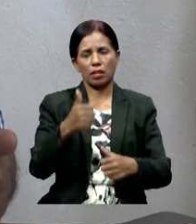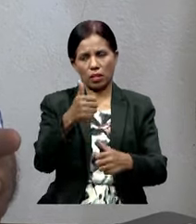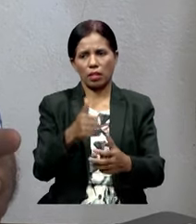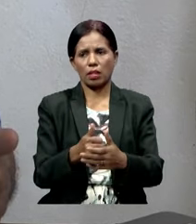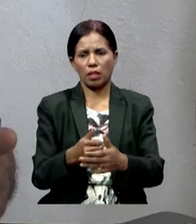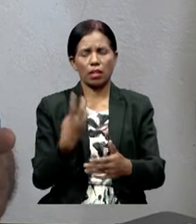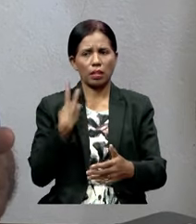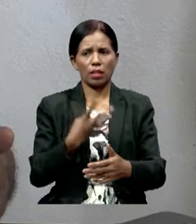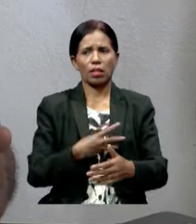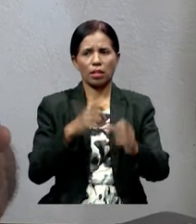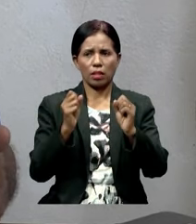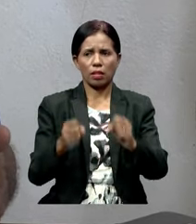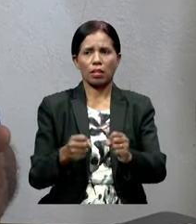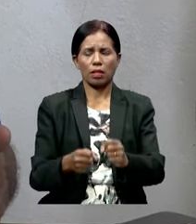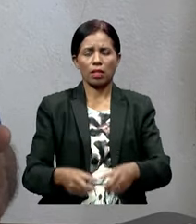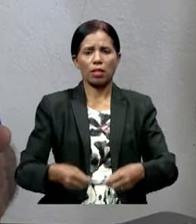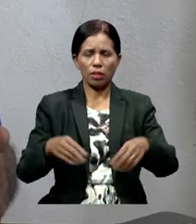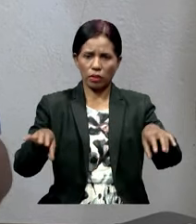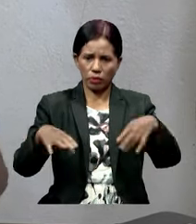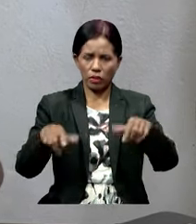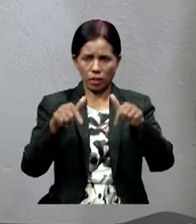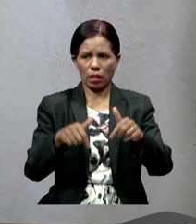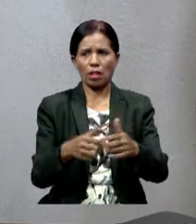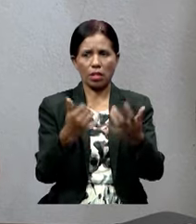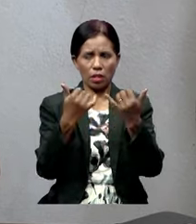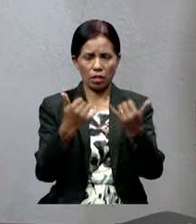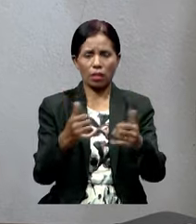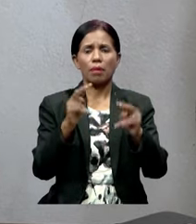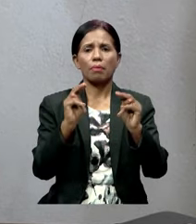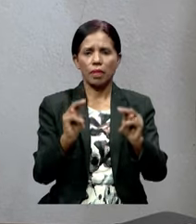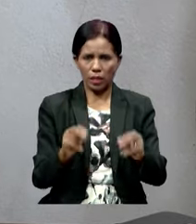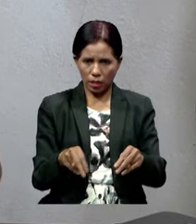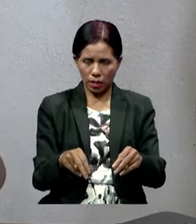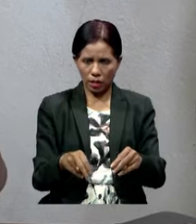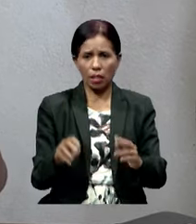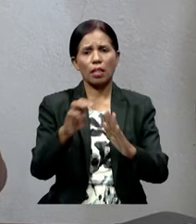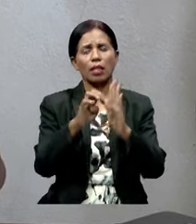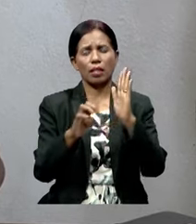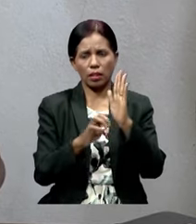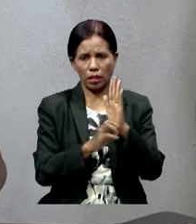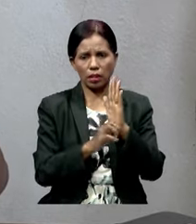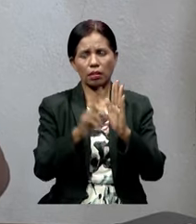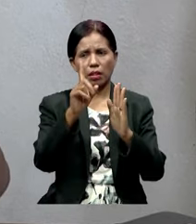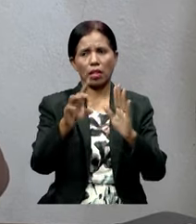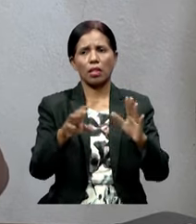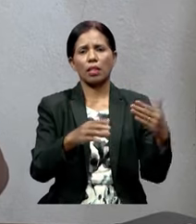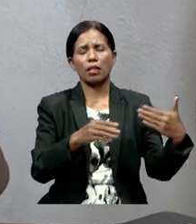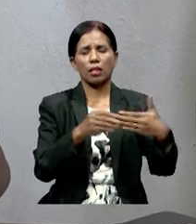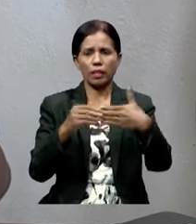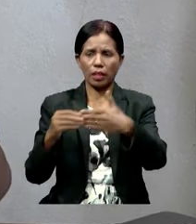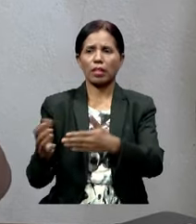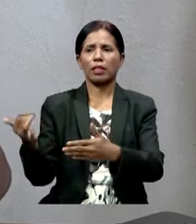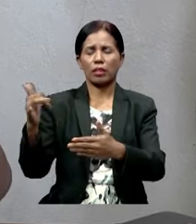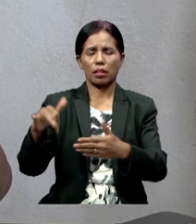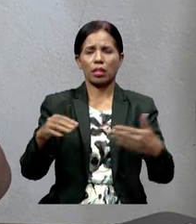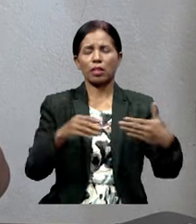ting recurso humano ting precisa ya ne. Agora precisa e estado organiza sira, organiza